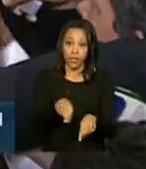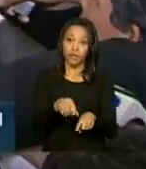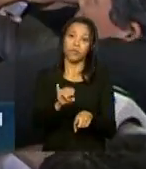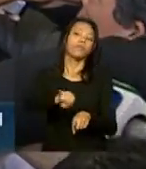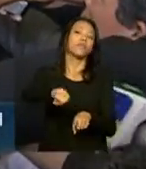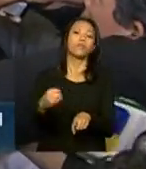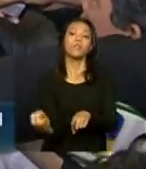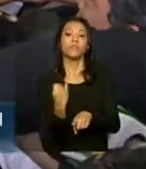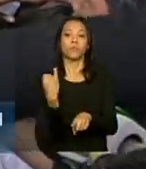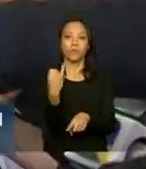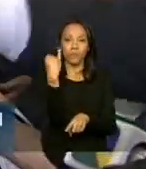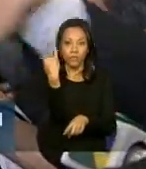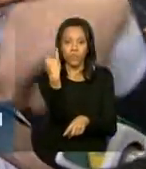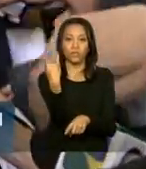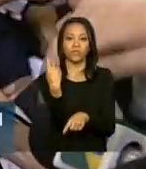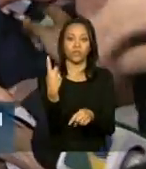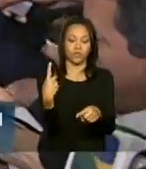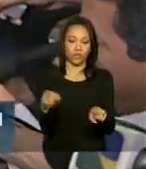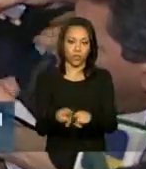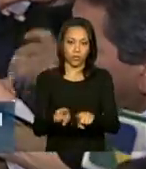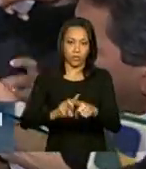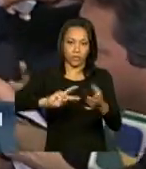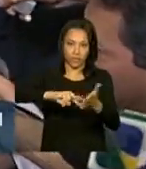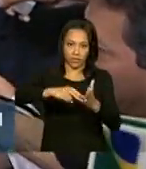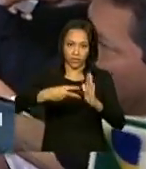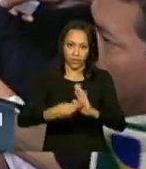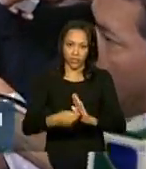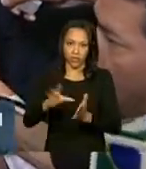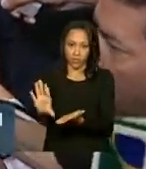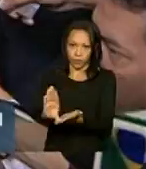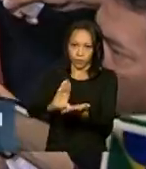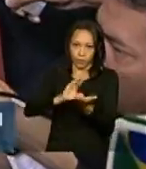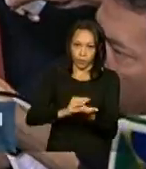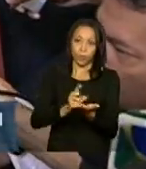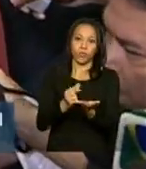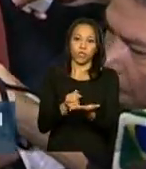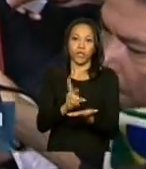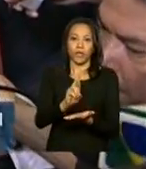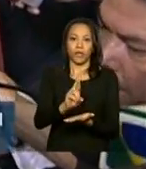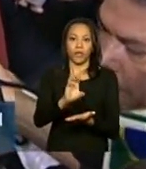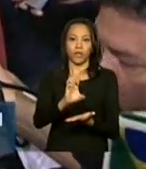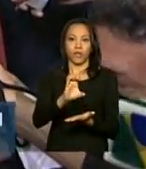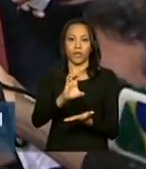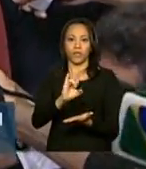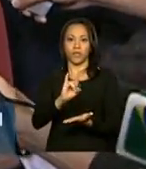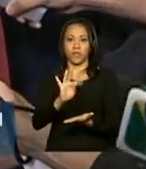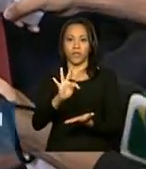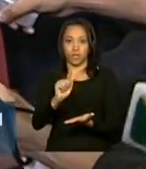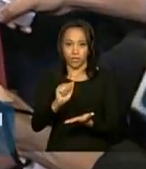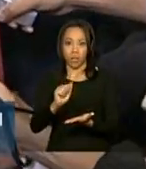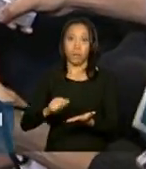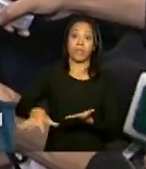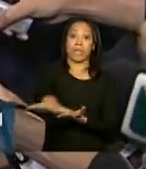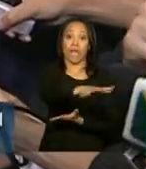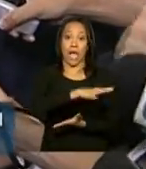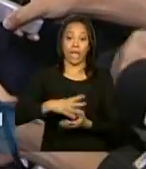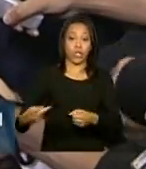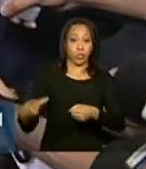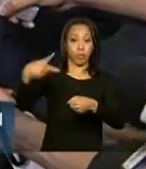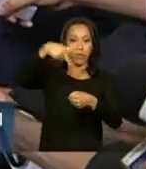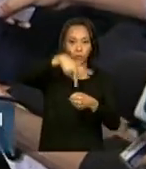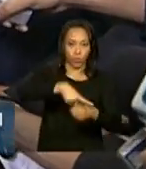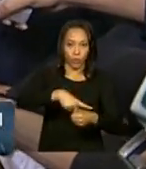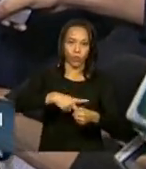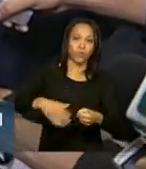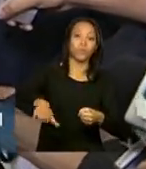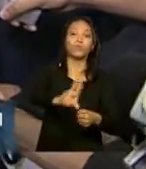importante, significativa das receitas produzidas pelo petróleo do campo de Libra ficarão com o